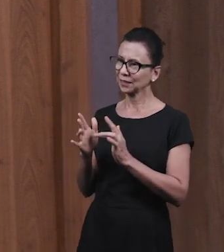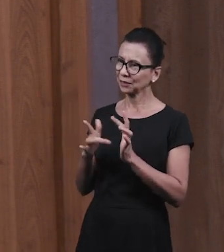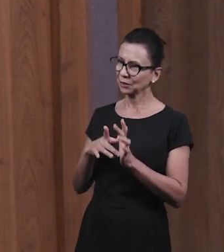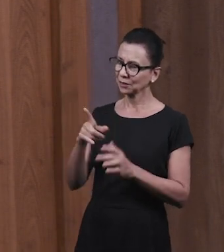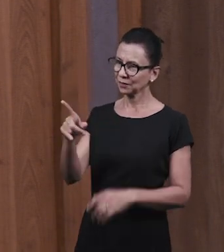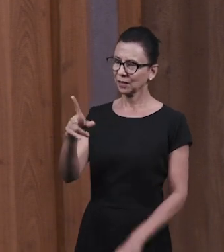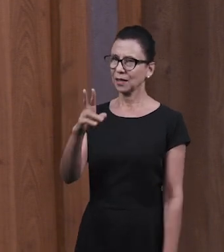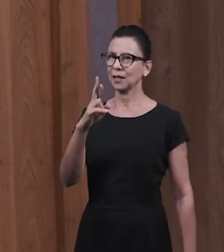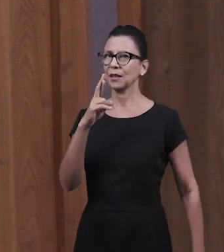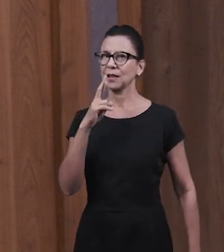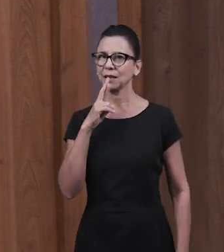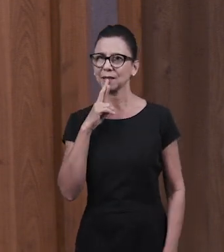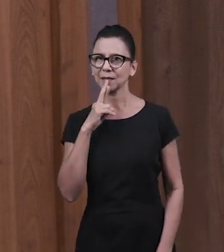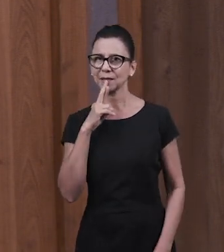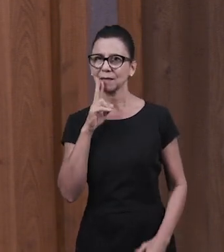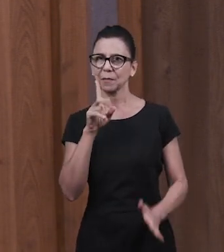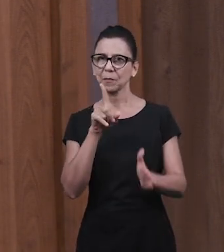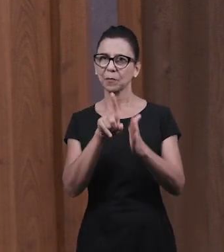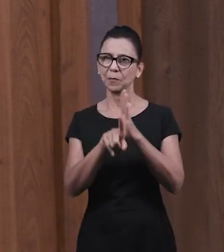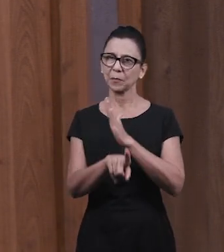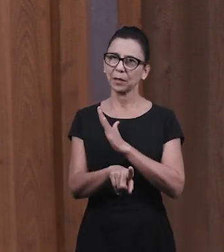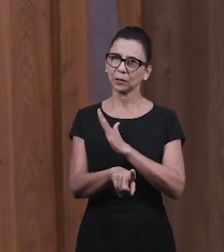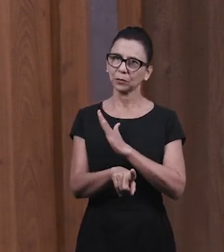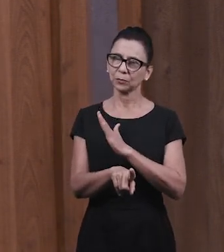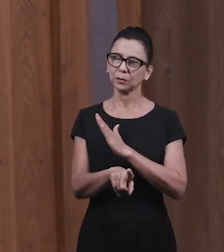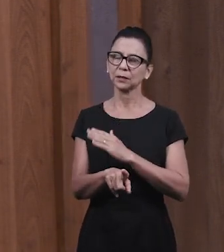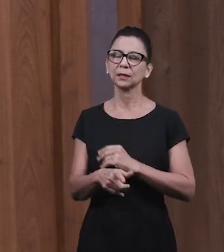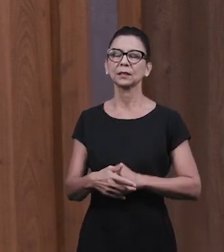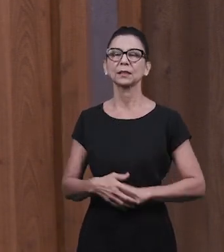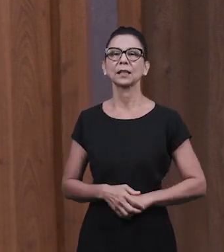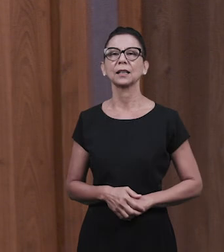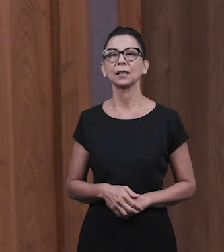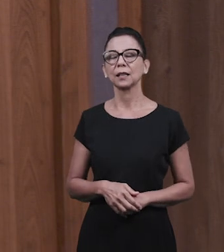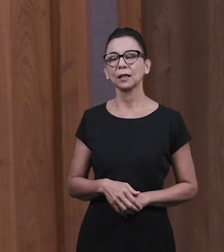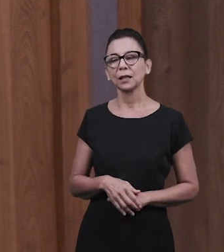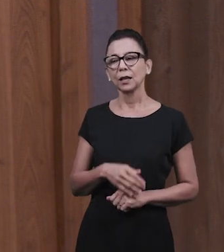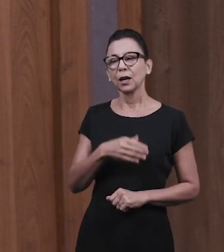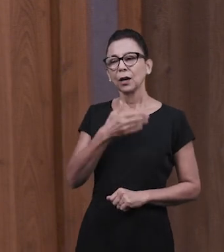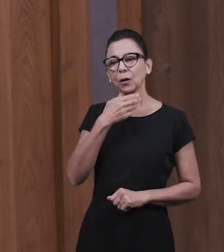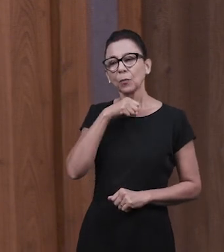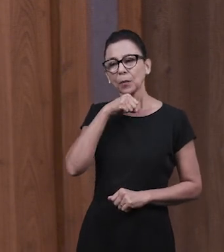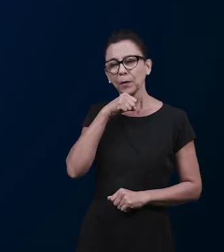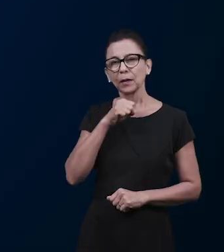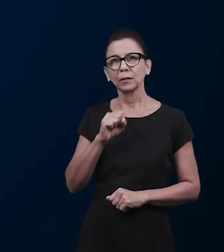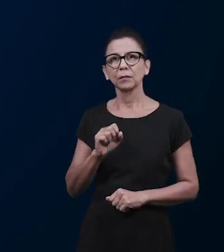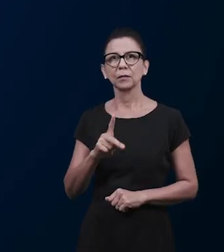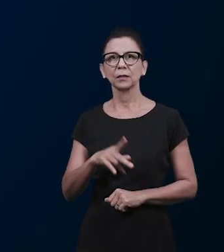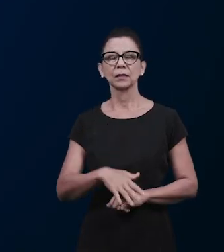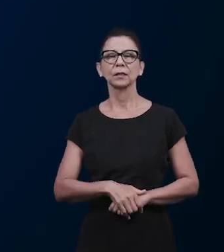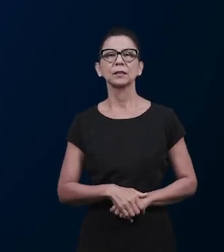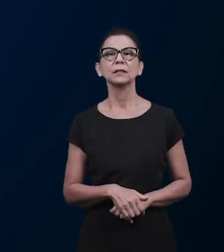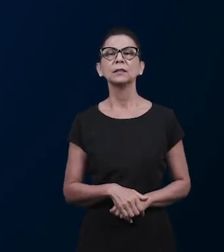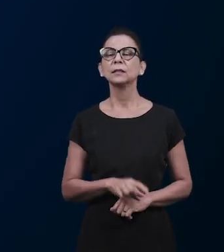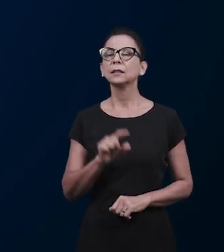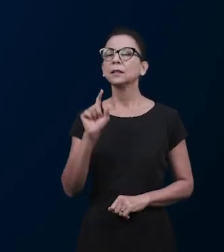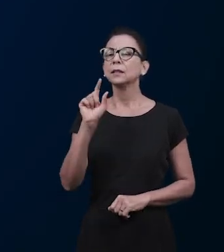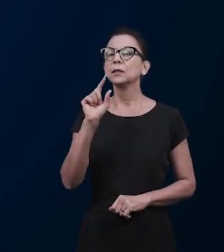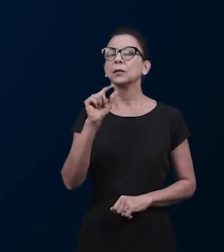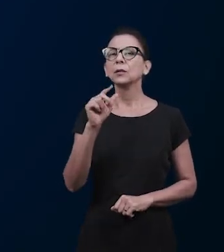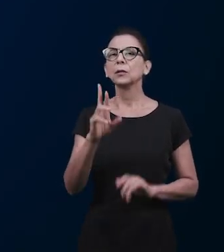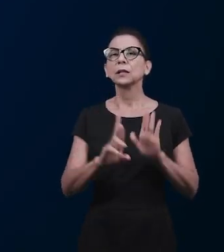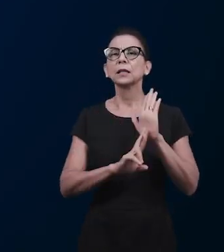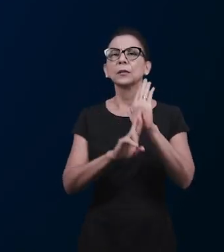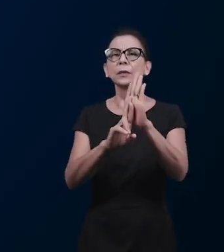vai responder a pergunta que vai ser feita a você pelo papai, ok? Samuel, o